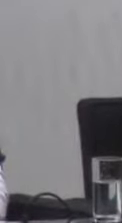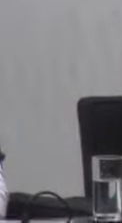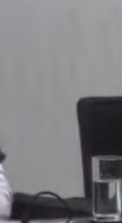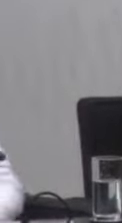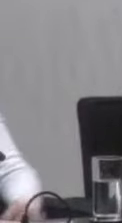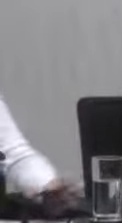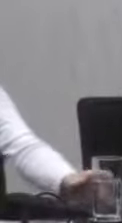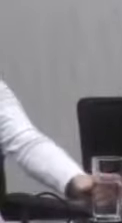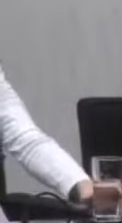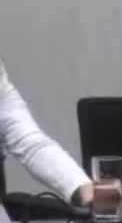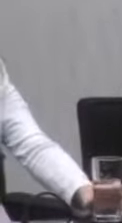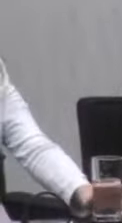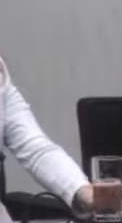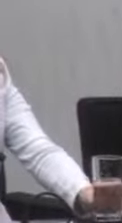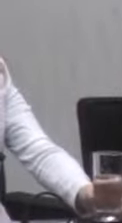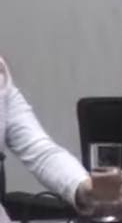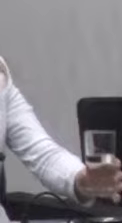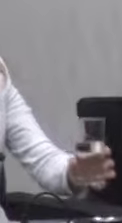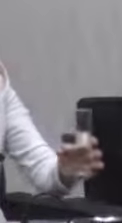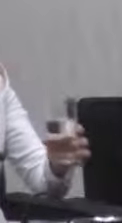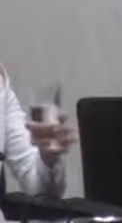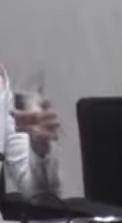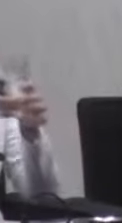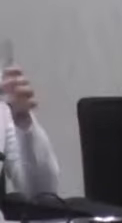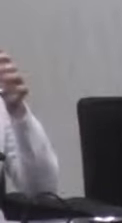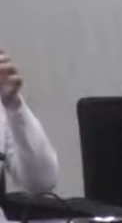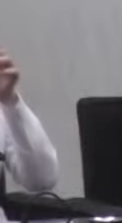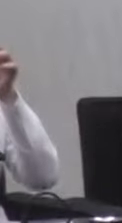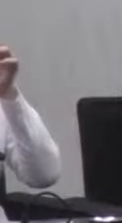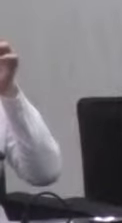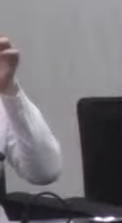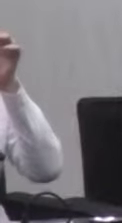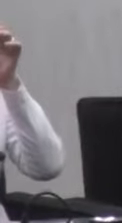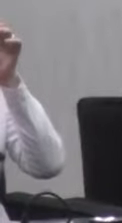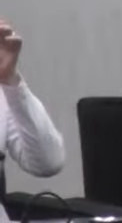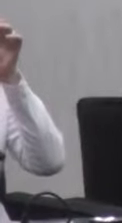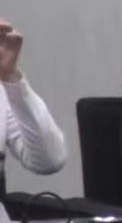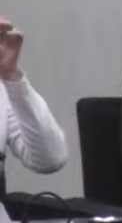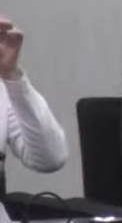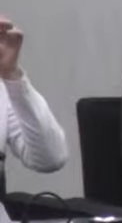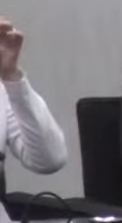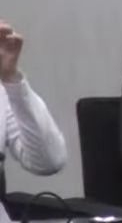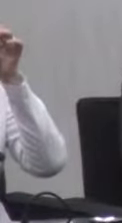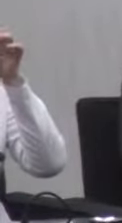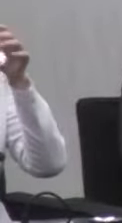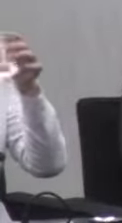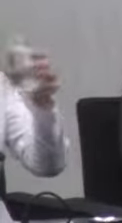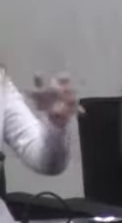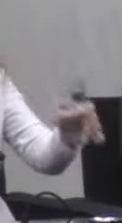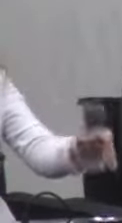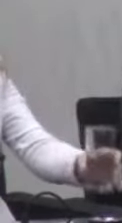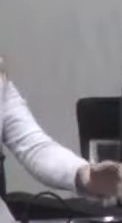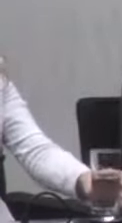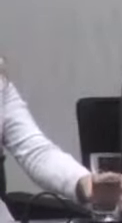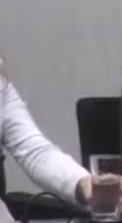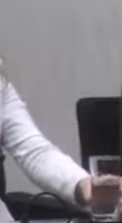pressão respiratória. Normalmente, na doença muscular, eu, pelo menos, né, a gente pensa, não pensa